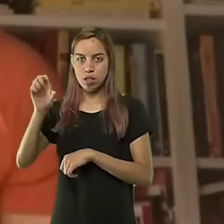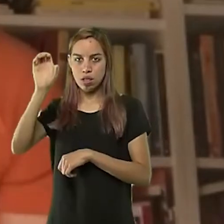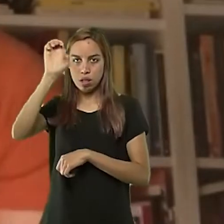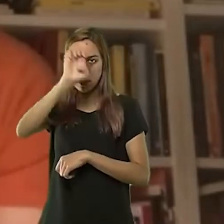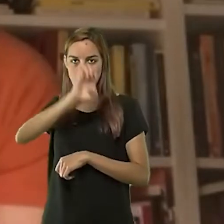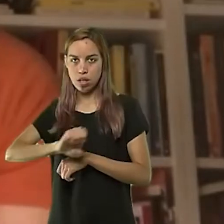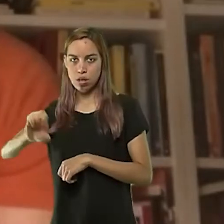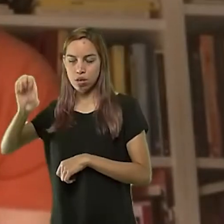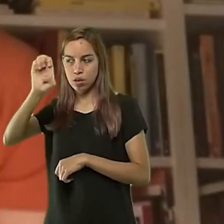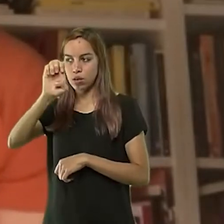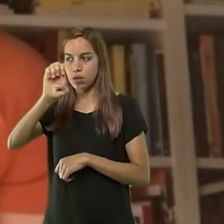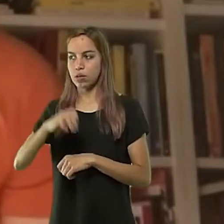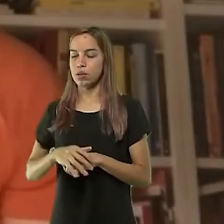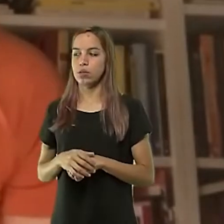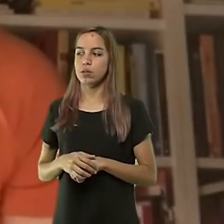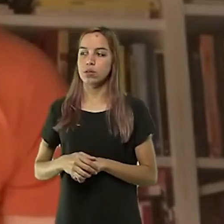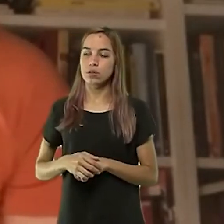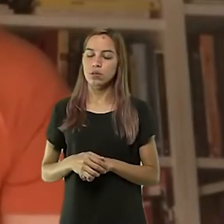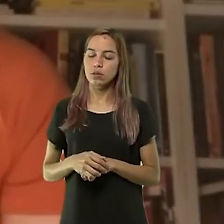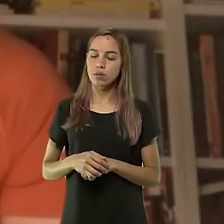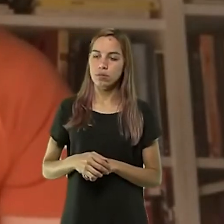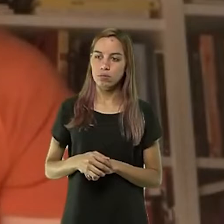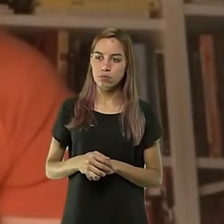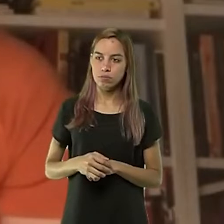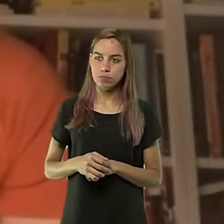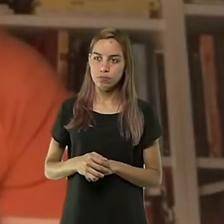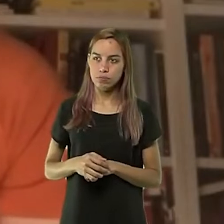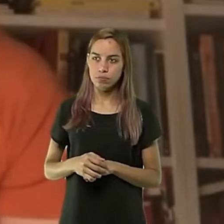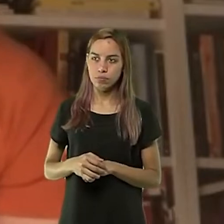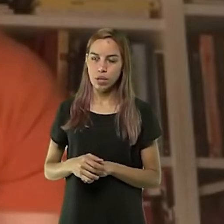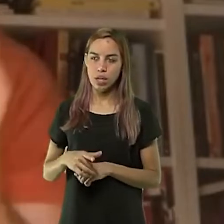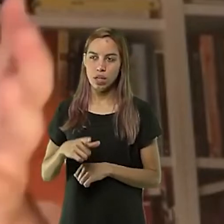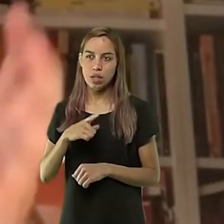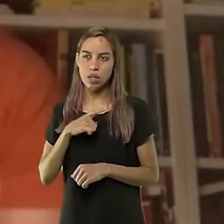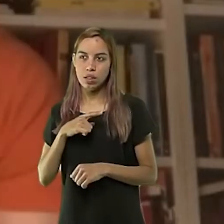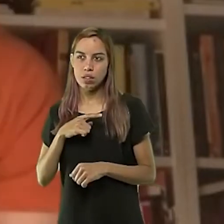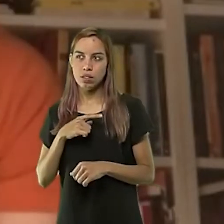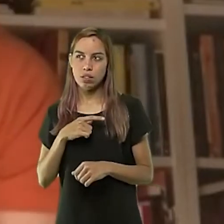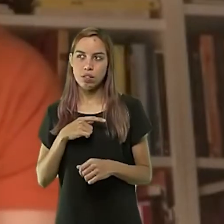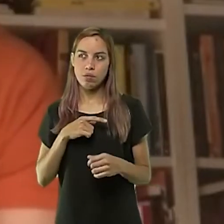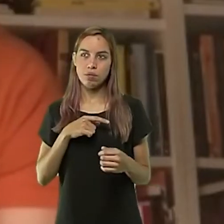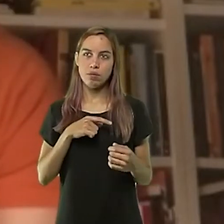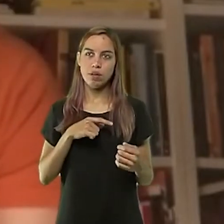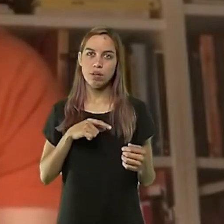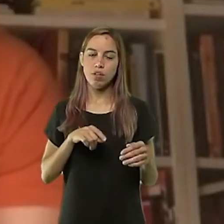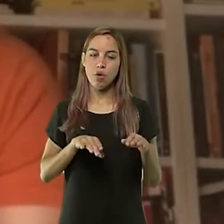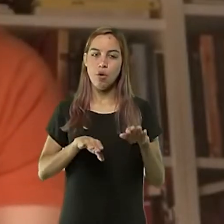segunda, mas seja como for, tem muito que ver com a Europa Central.